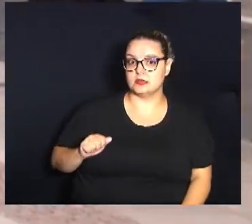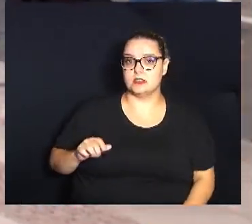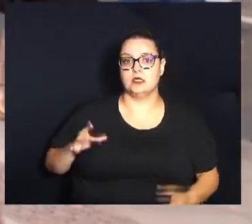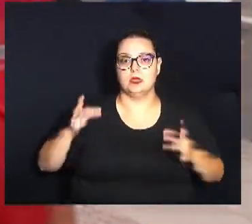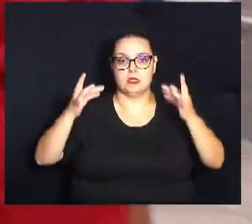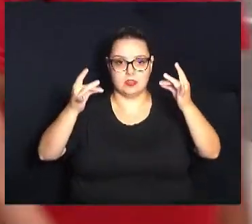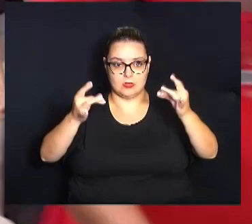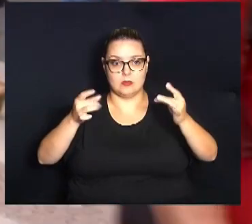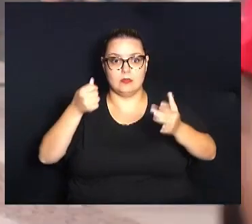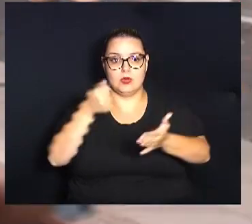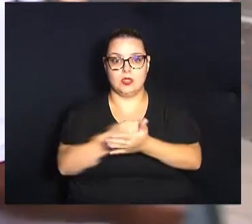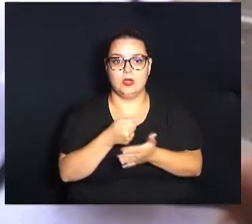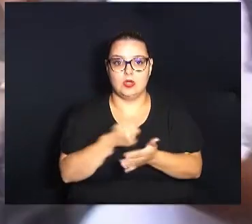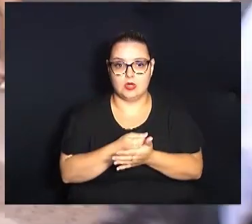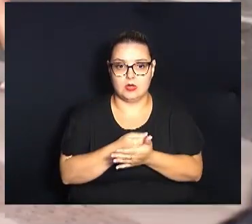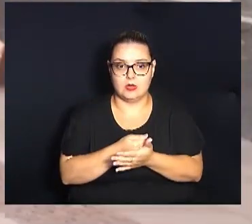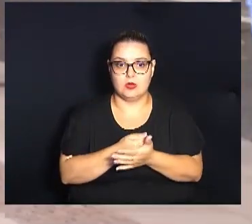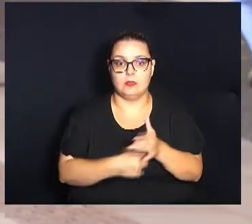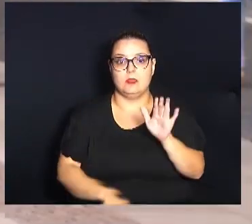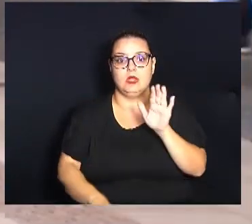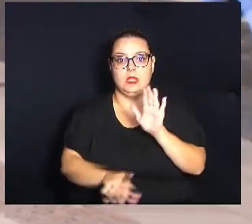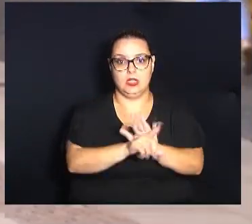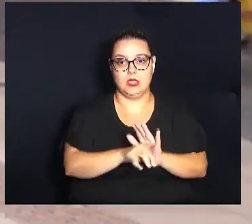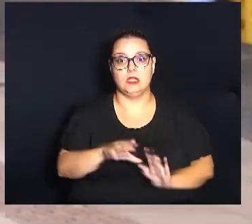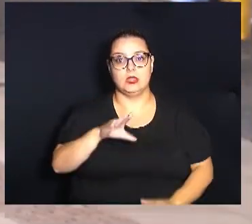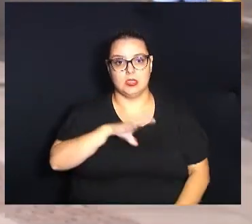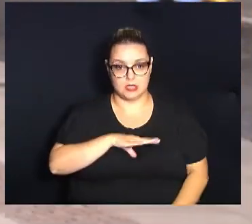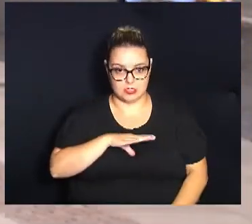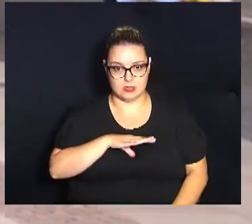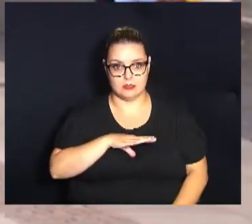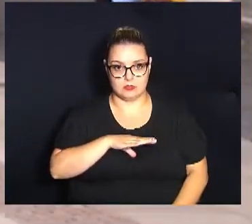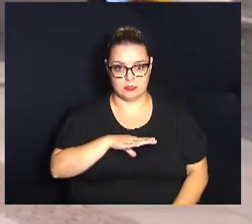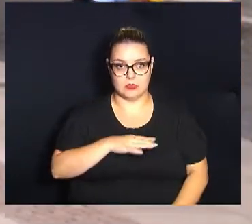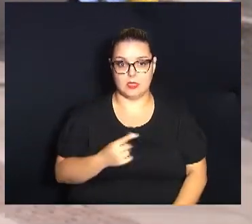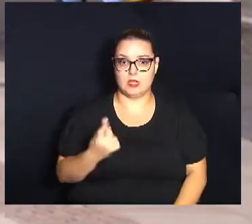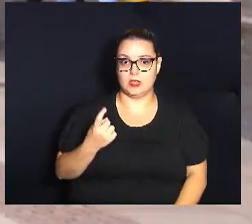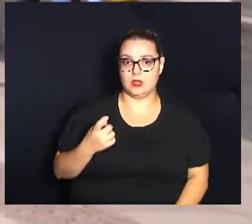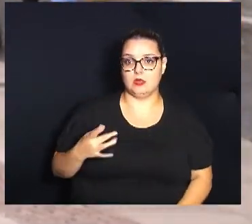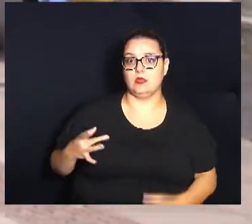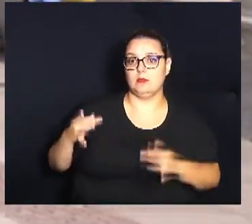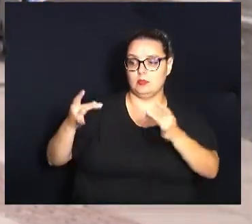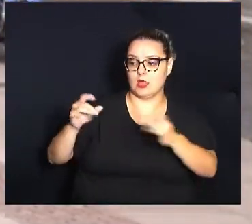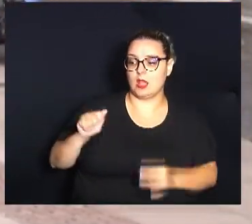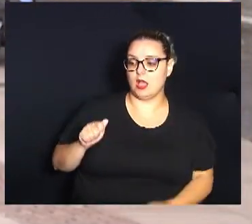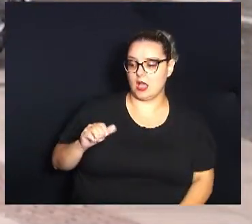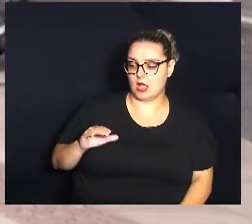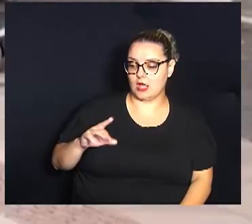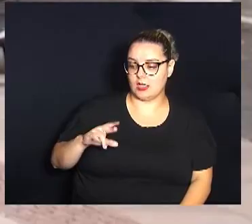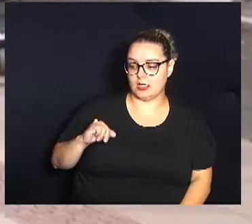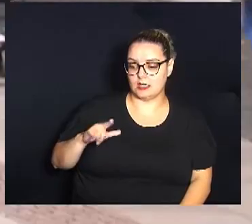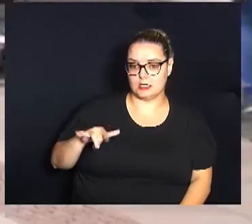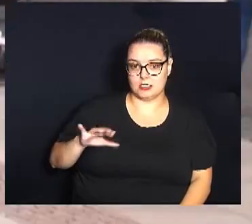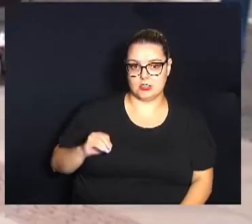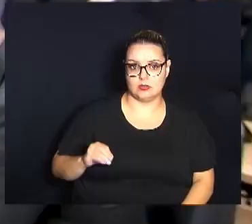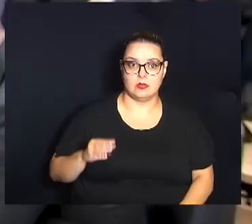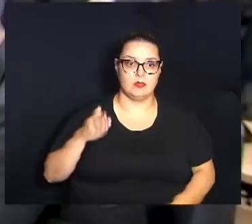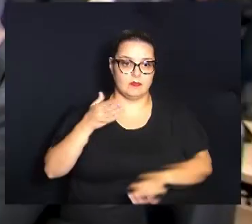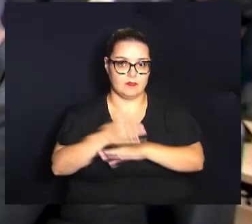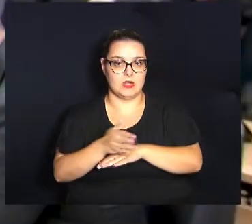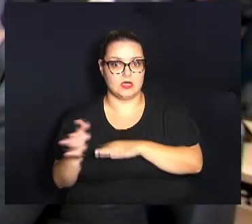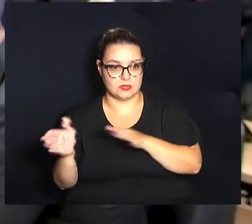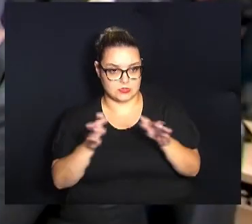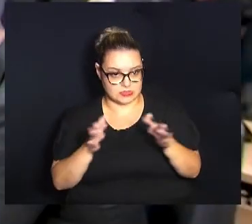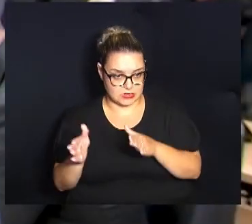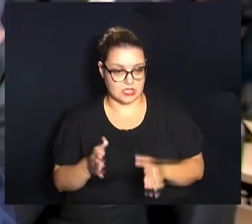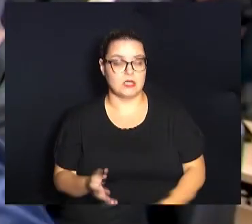afixação obrigatórias pela legislação municipal em uma placa de acrílico de fácil acesso e visível para todos. Não tem que